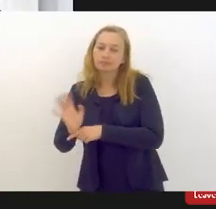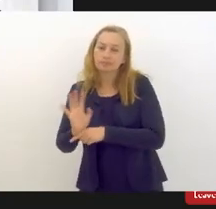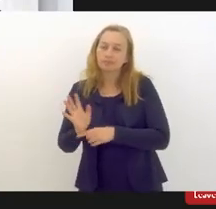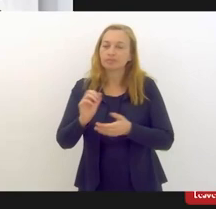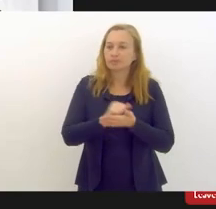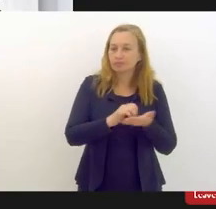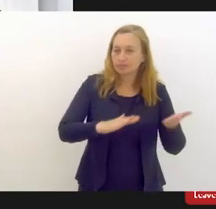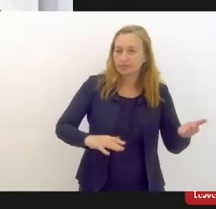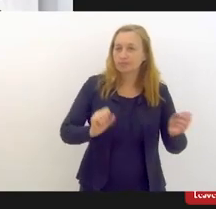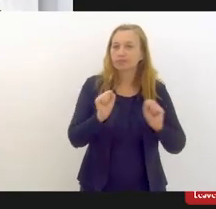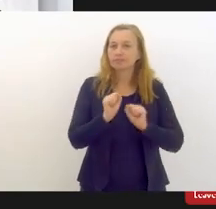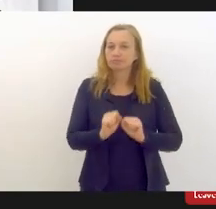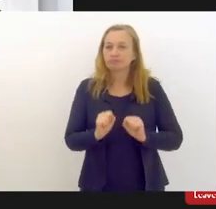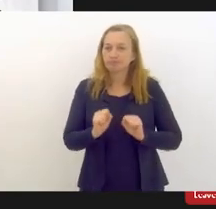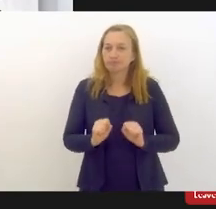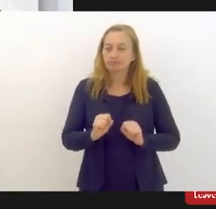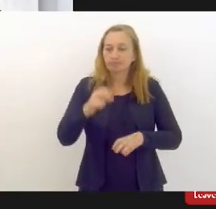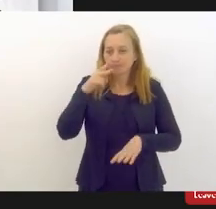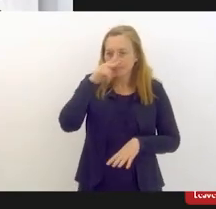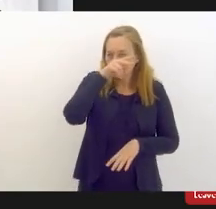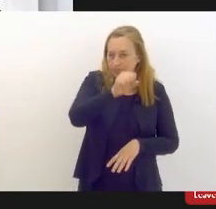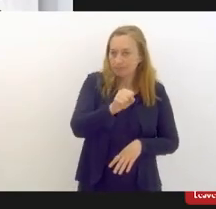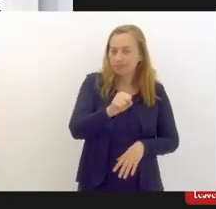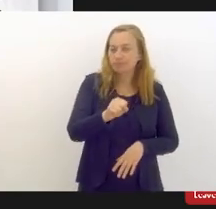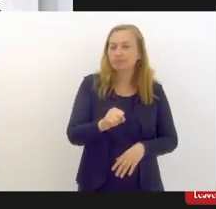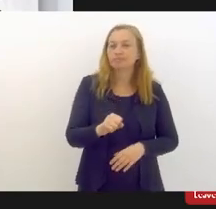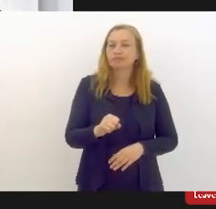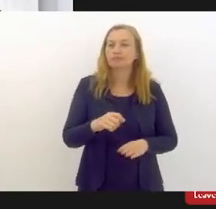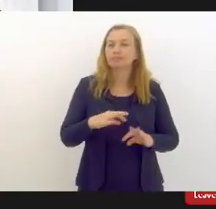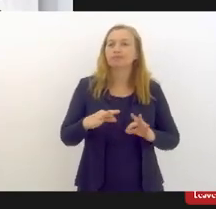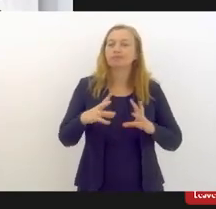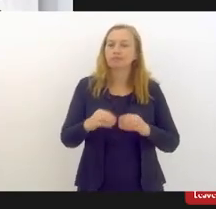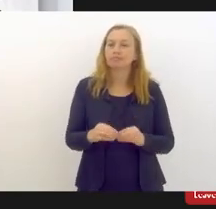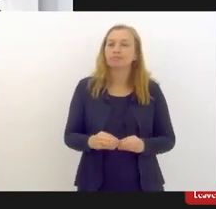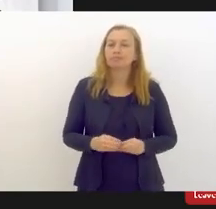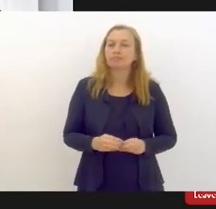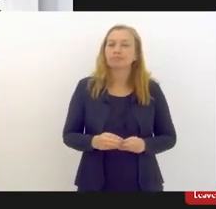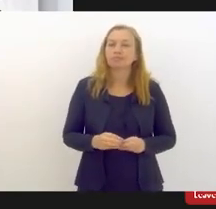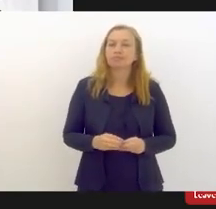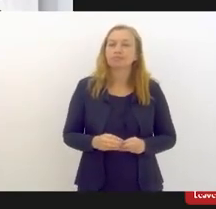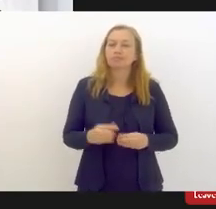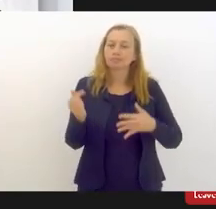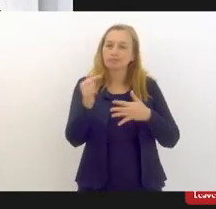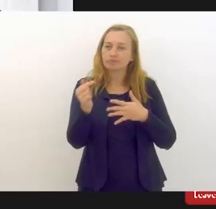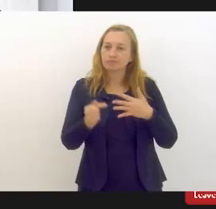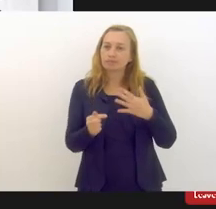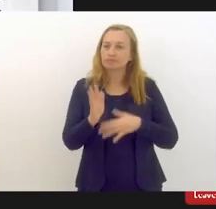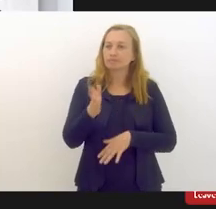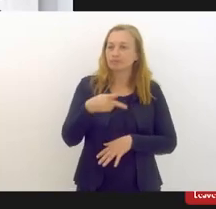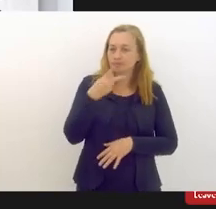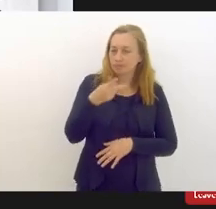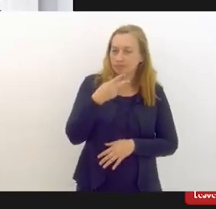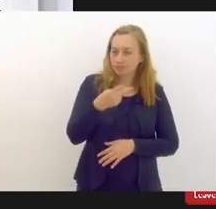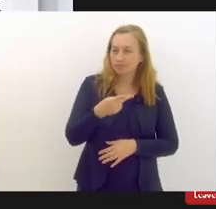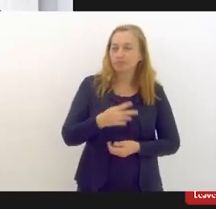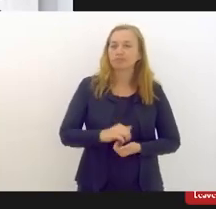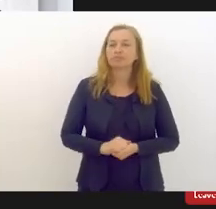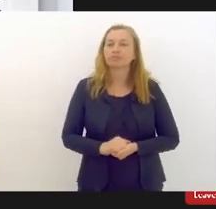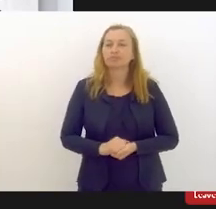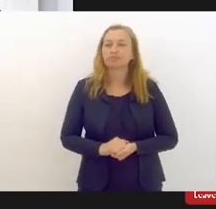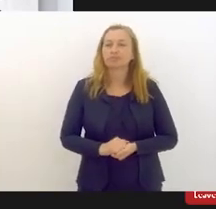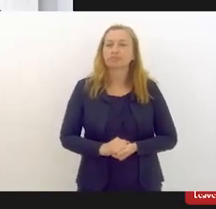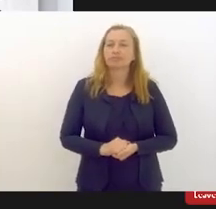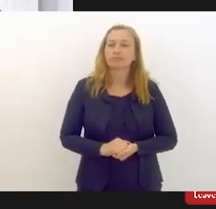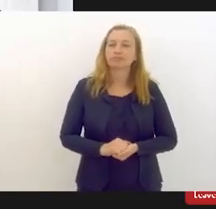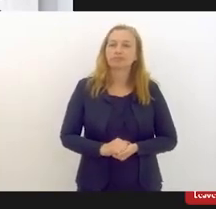que pudessem fortalecer todos esses aspectos que eu acabei de colocar, e as